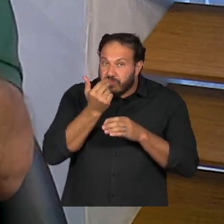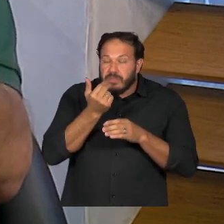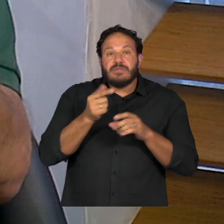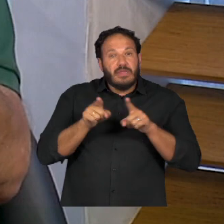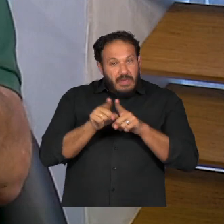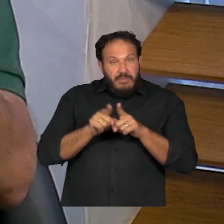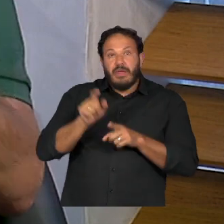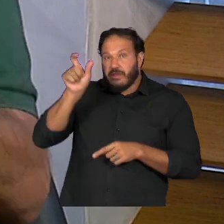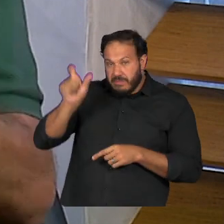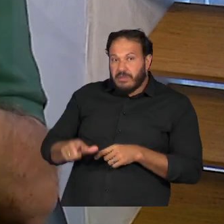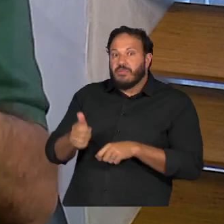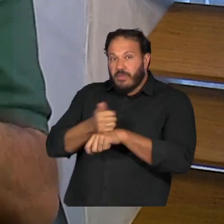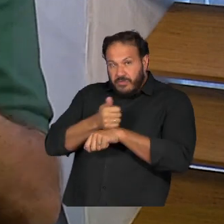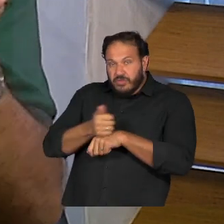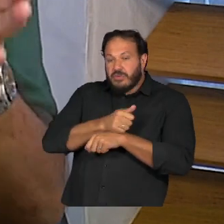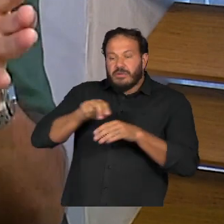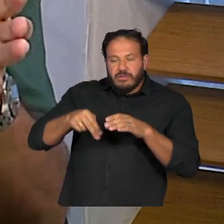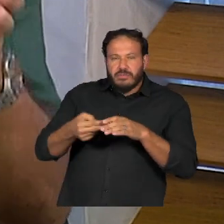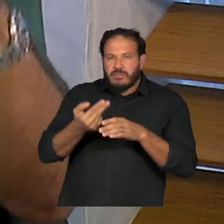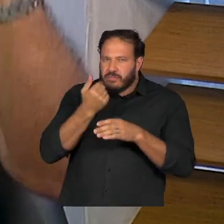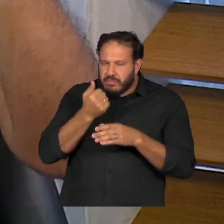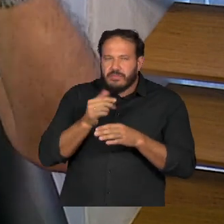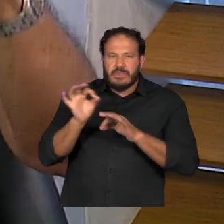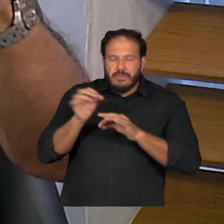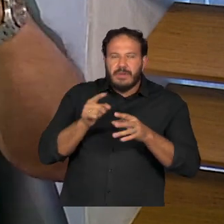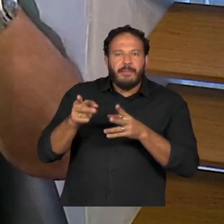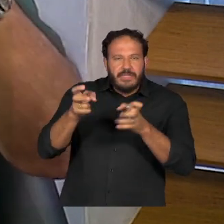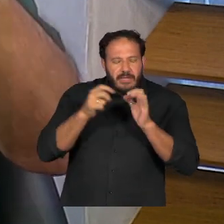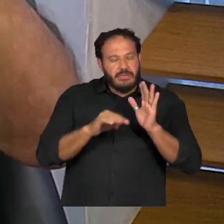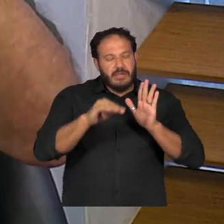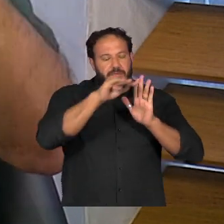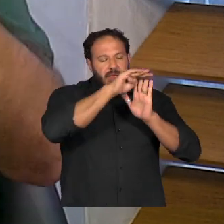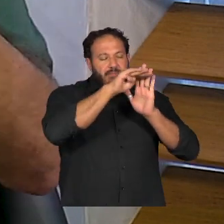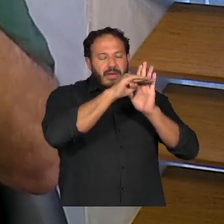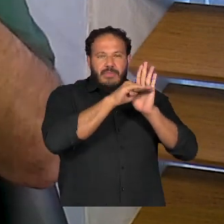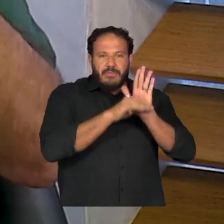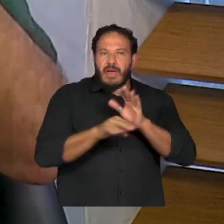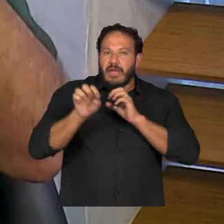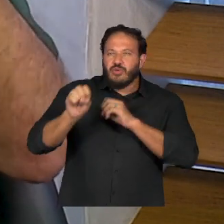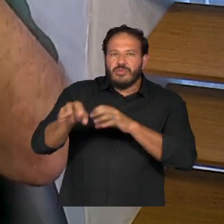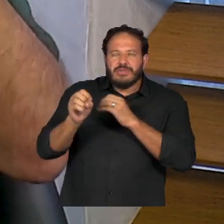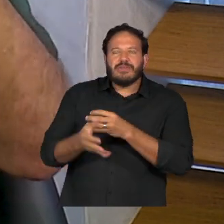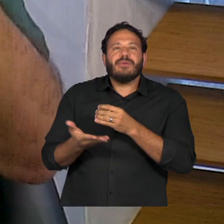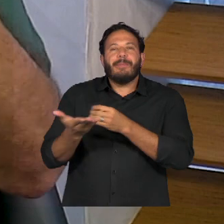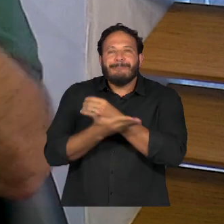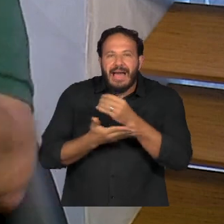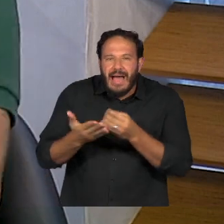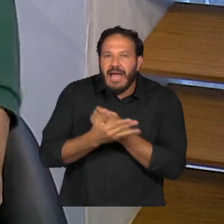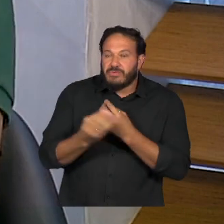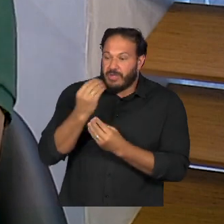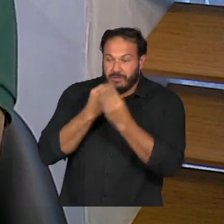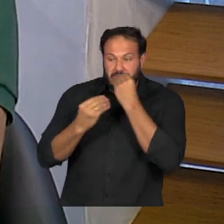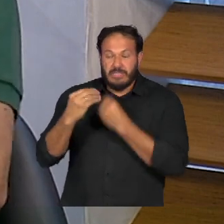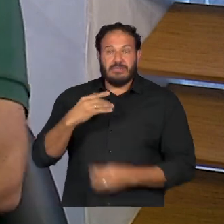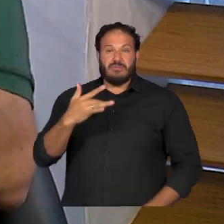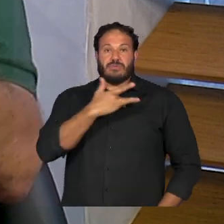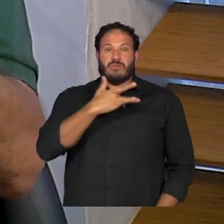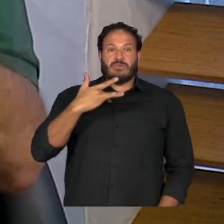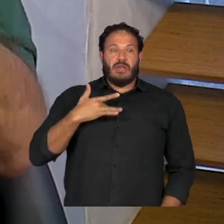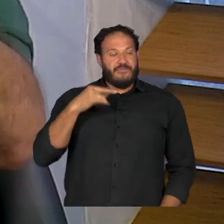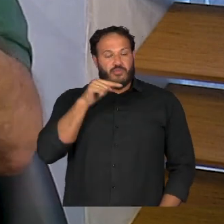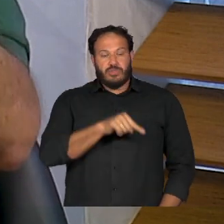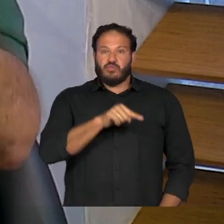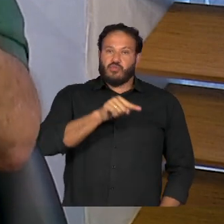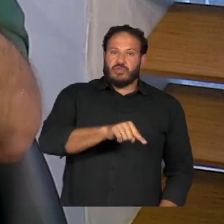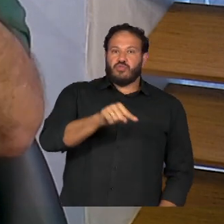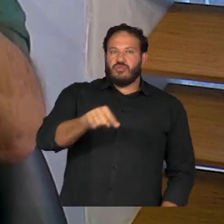uma nutricionista que dá a eles os princípios da educação da da alimentação saudável então lá